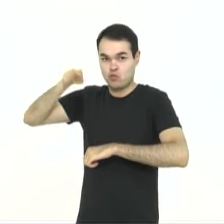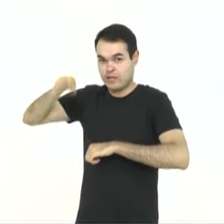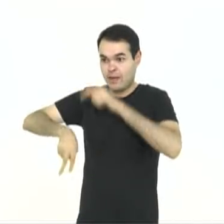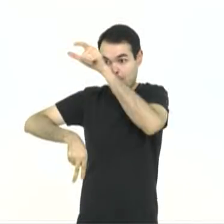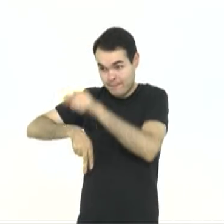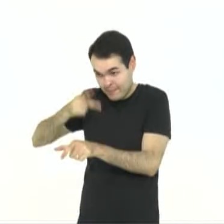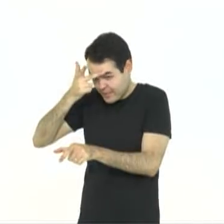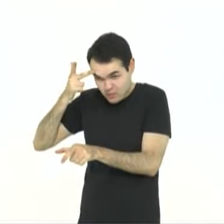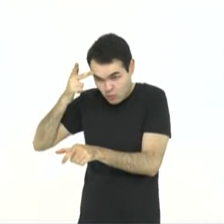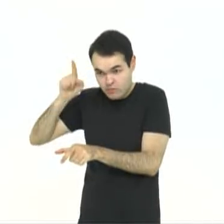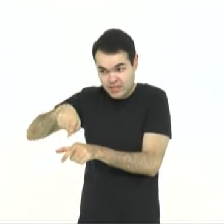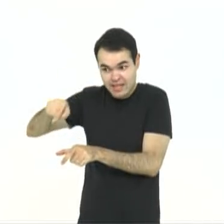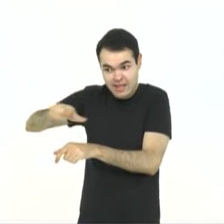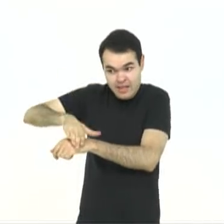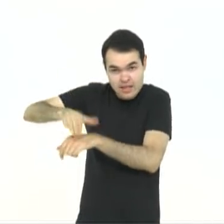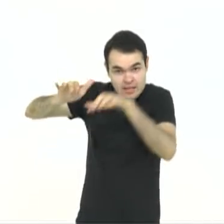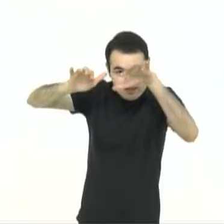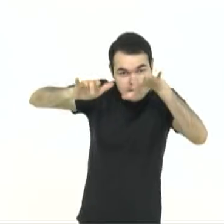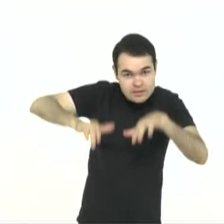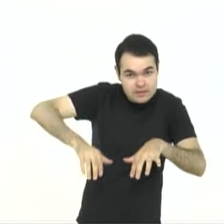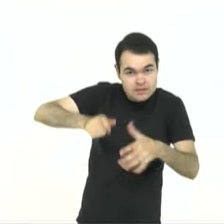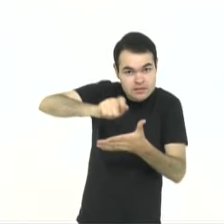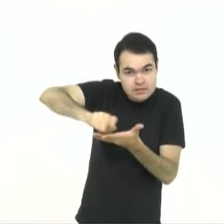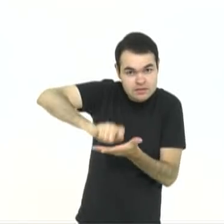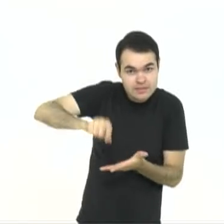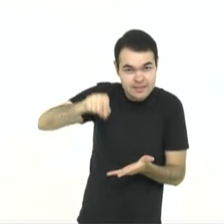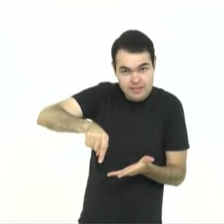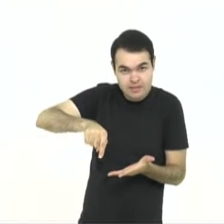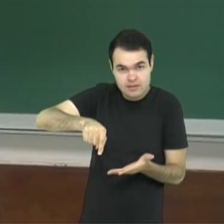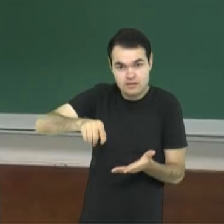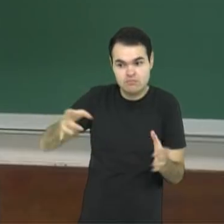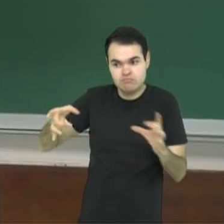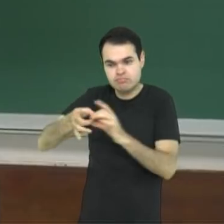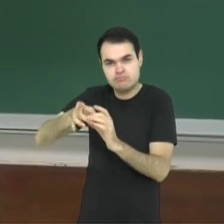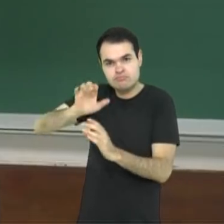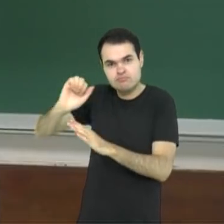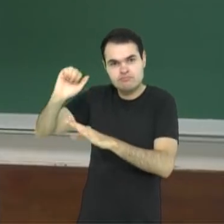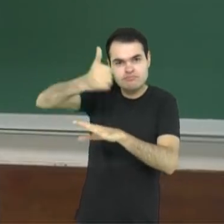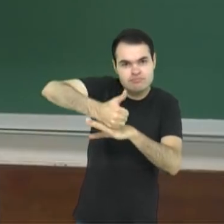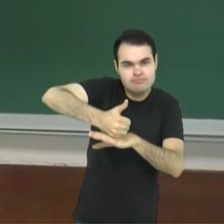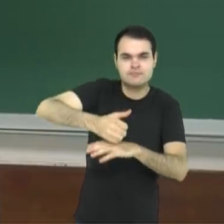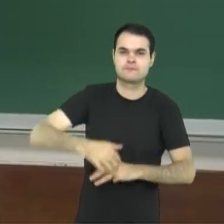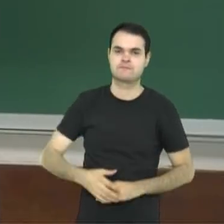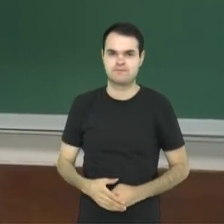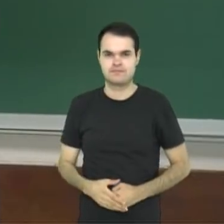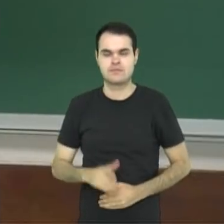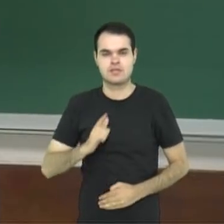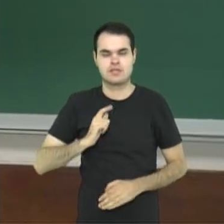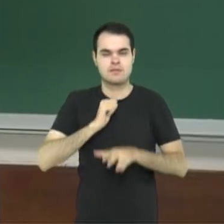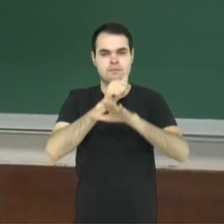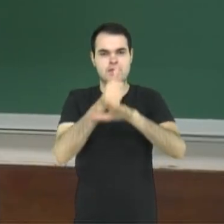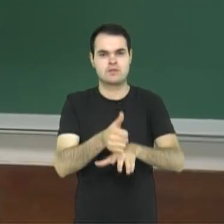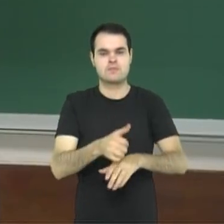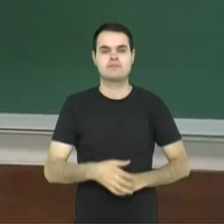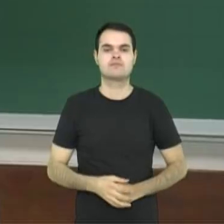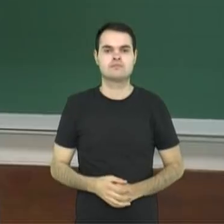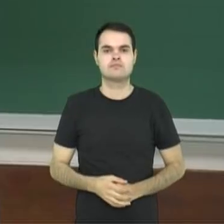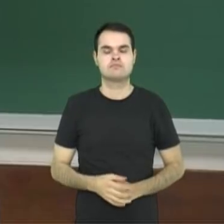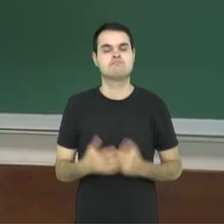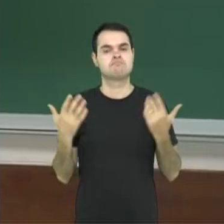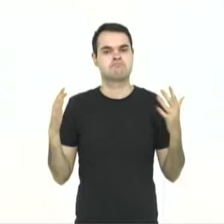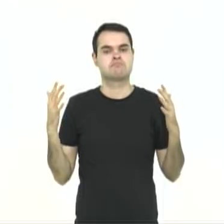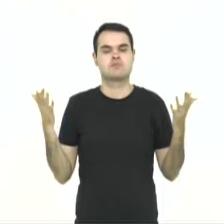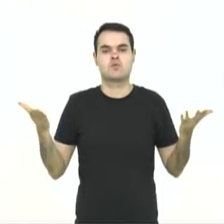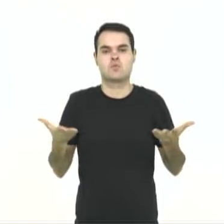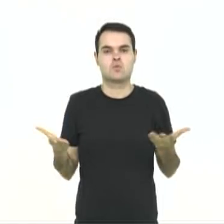obra produzida por ele. Então, é uma relação que indica o autor pela obra. Nesse caso, a gente tem também um caso de metonímia. Muito bem, a gente